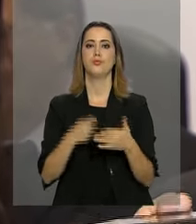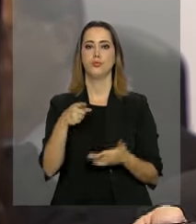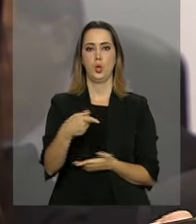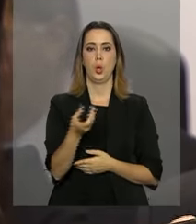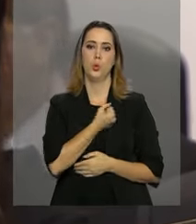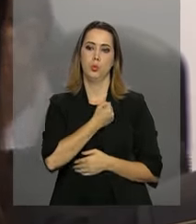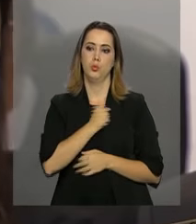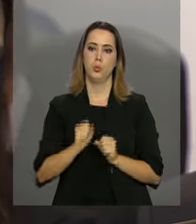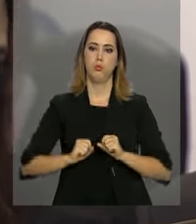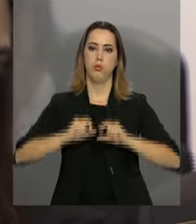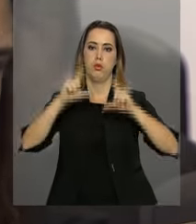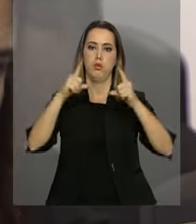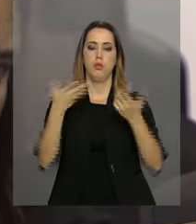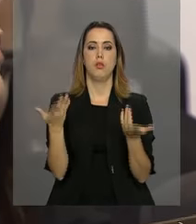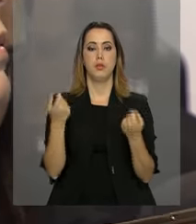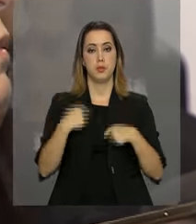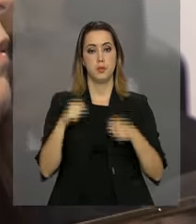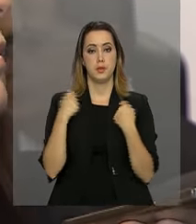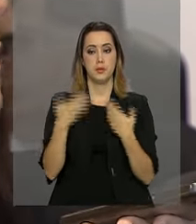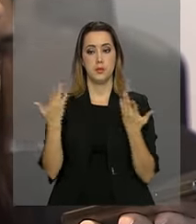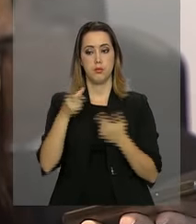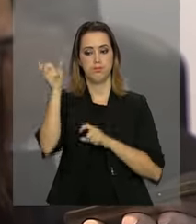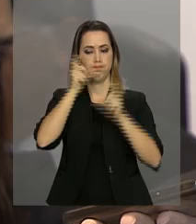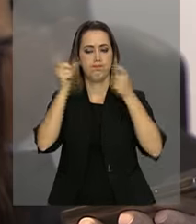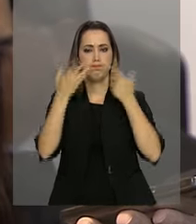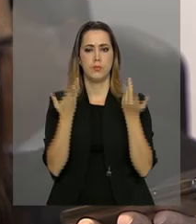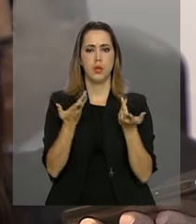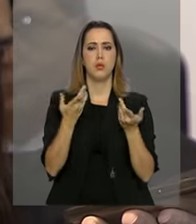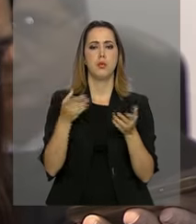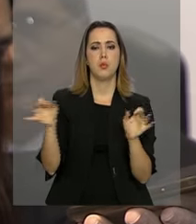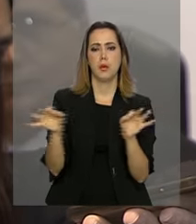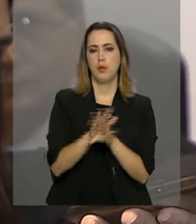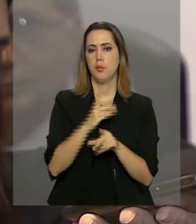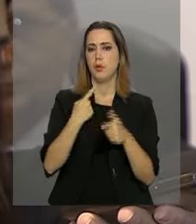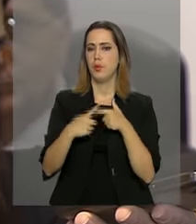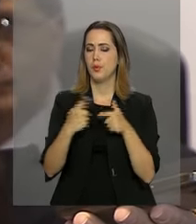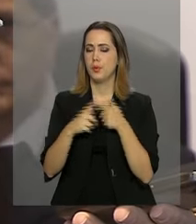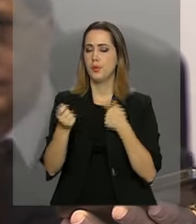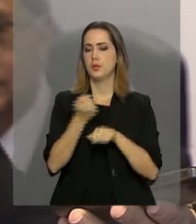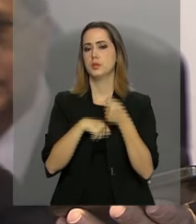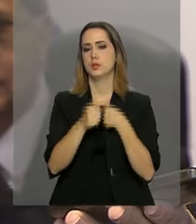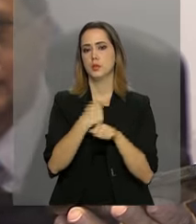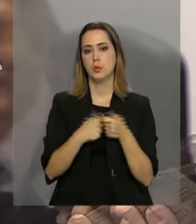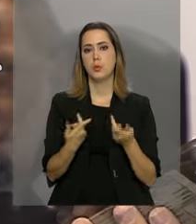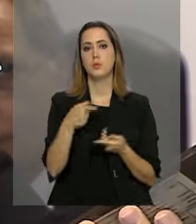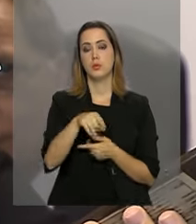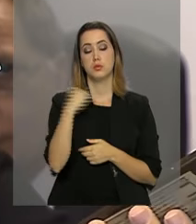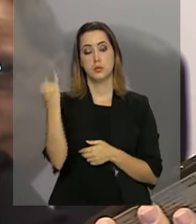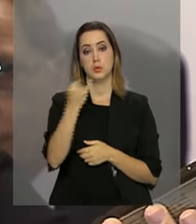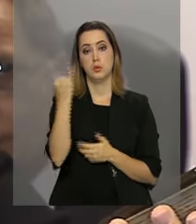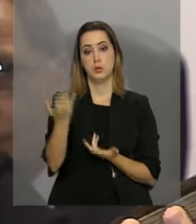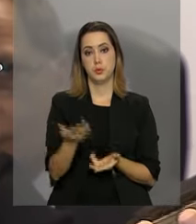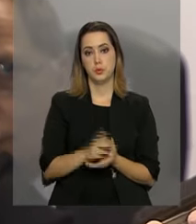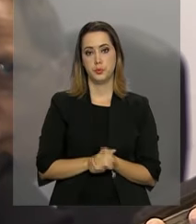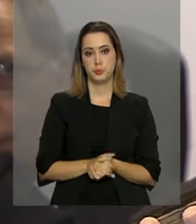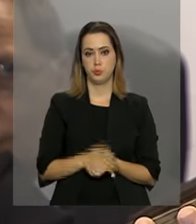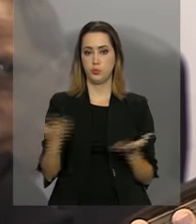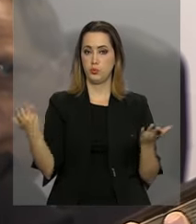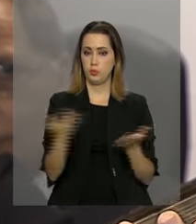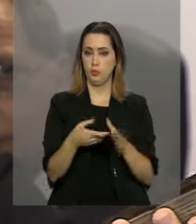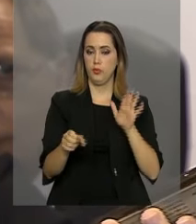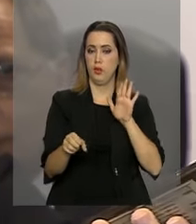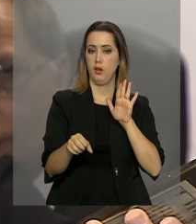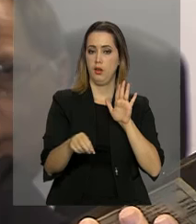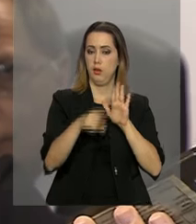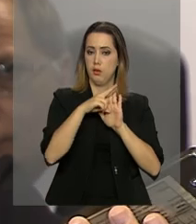momento em que o país precisa de grande atenção para enfrentar recessão emprego eles são fundamentais a portaria ela faz com que